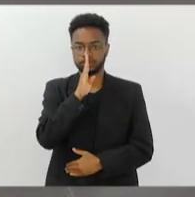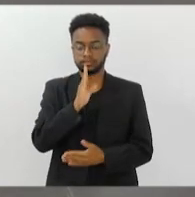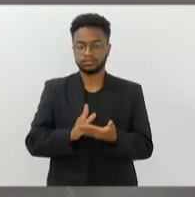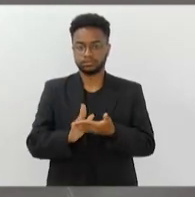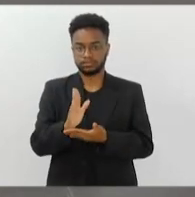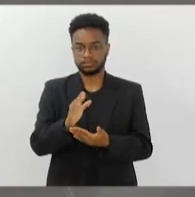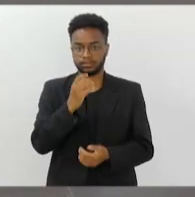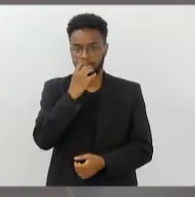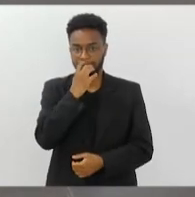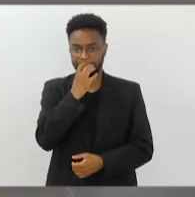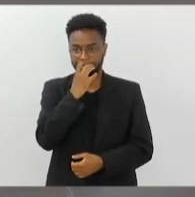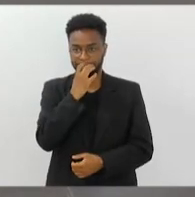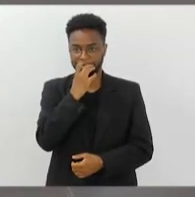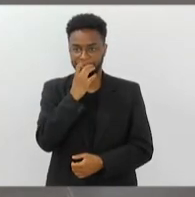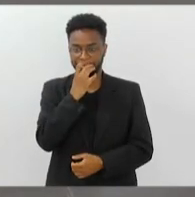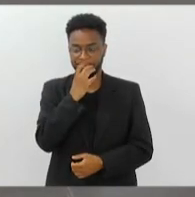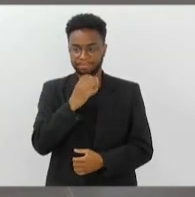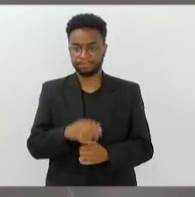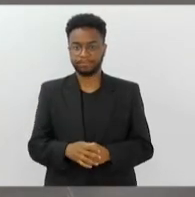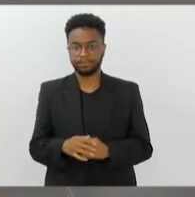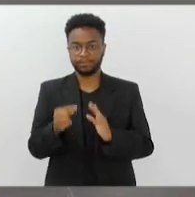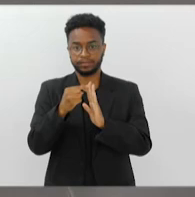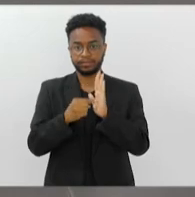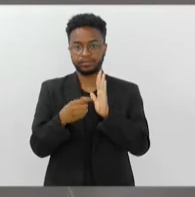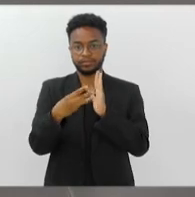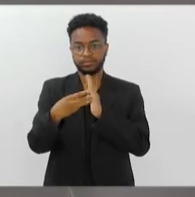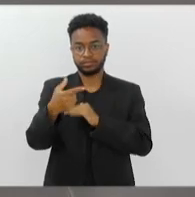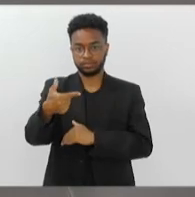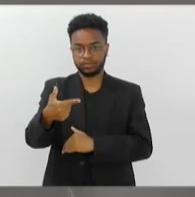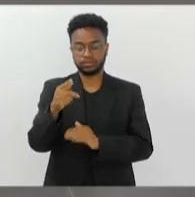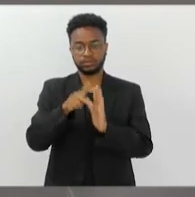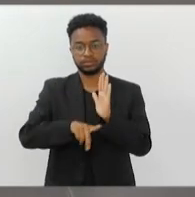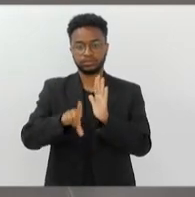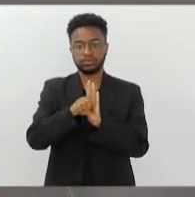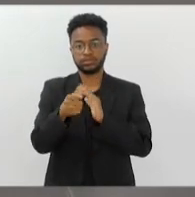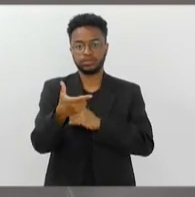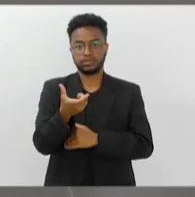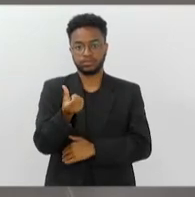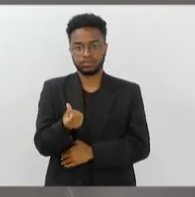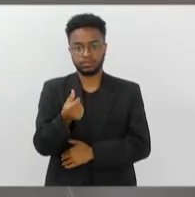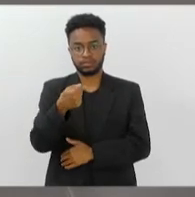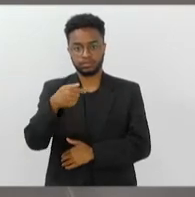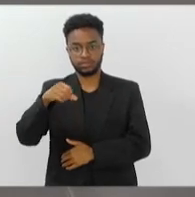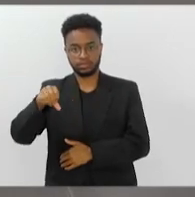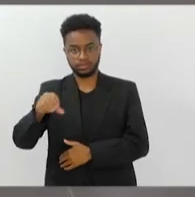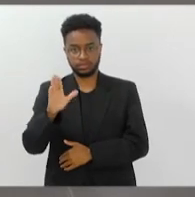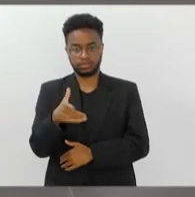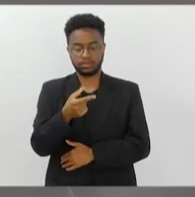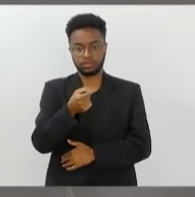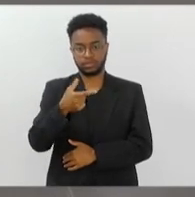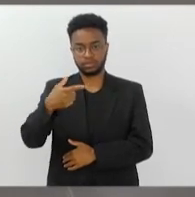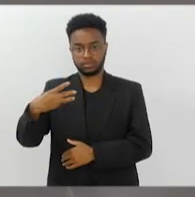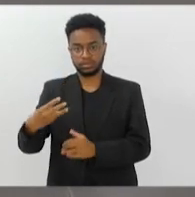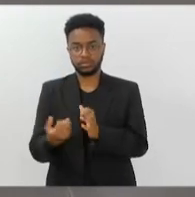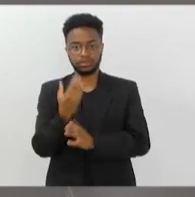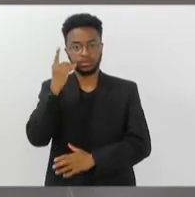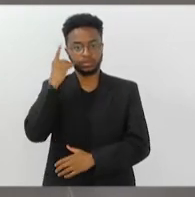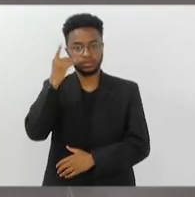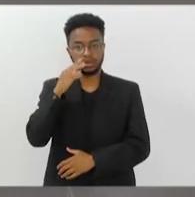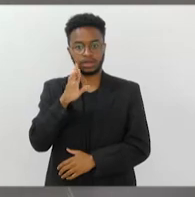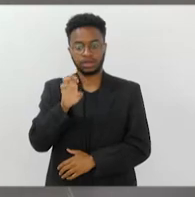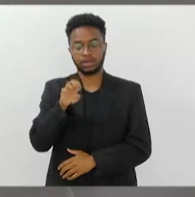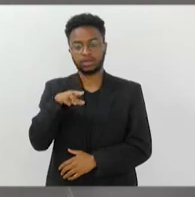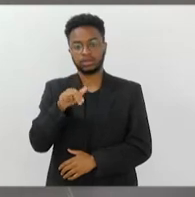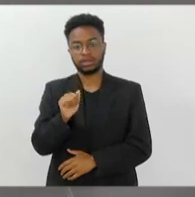estão, aprovado. 32 da pauta. Projeto de lei 2679-23, de autoria do deputado Renato Machado,